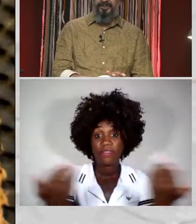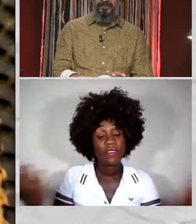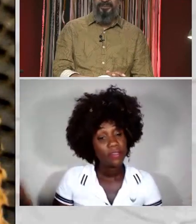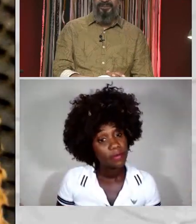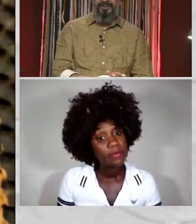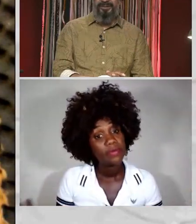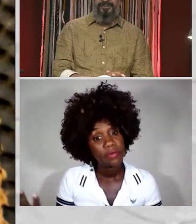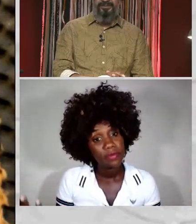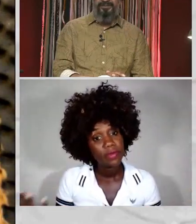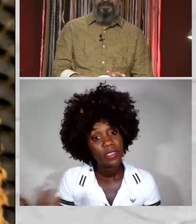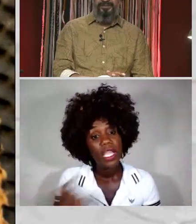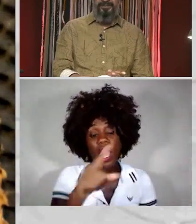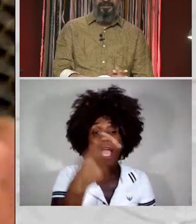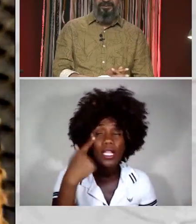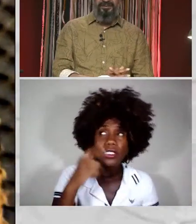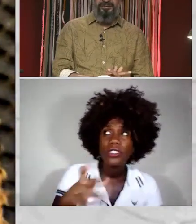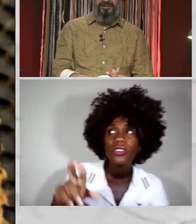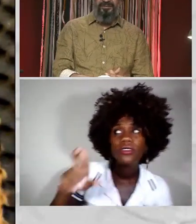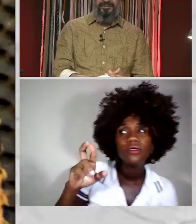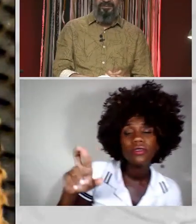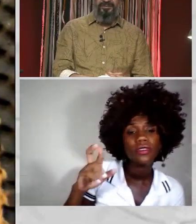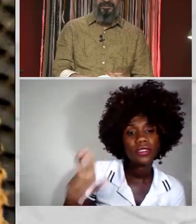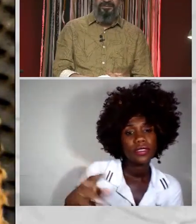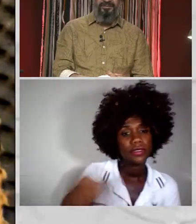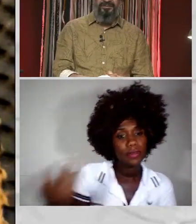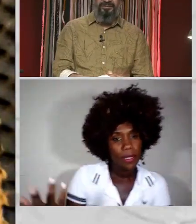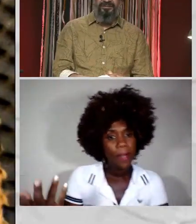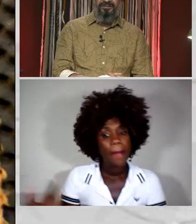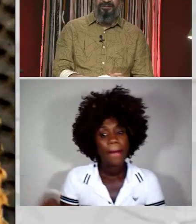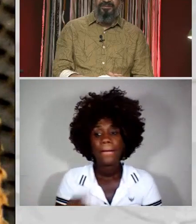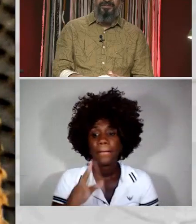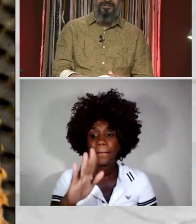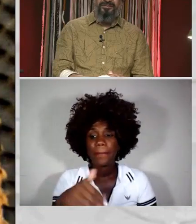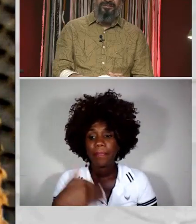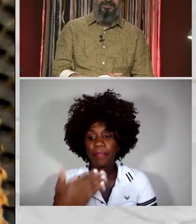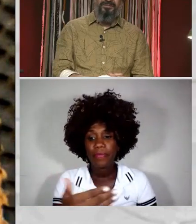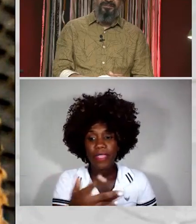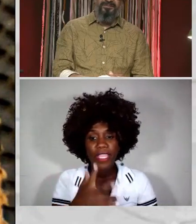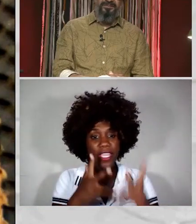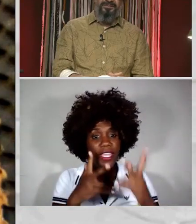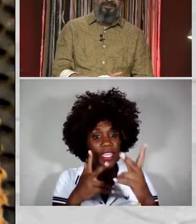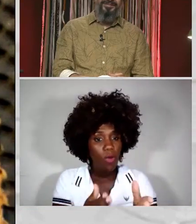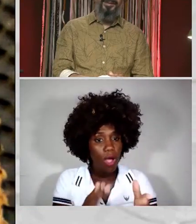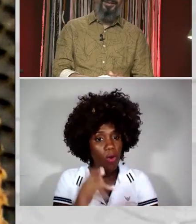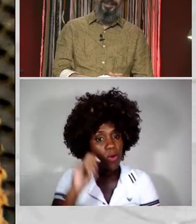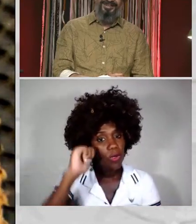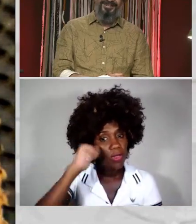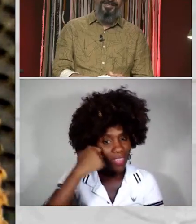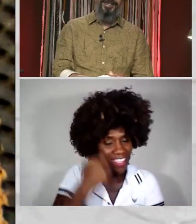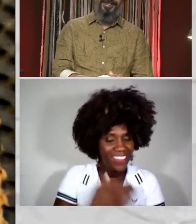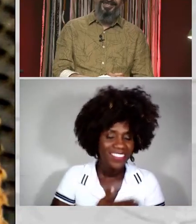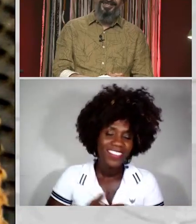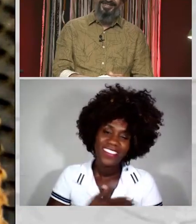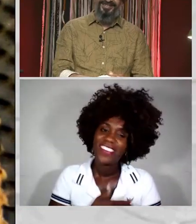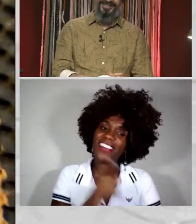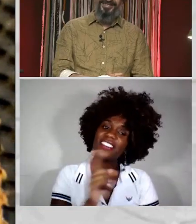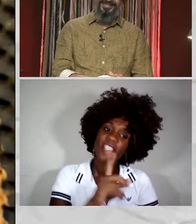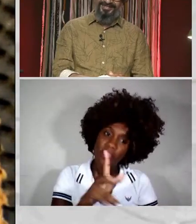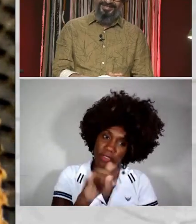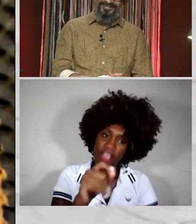gente já está mais ligado, a gente já está mais atento. Ainda não está do jeito que seu nego gosta, não. Mas vai